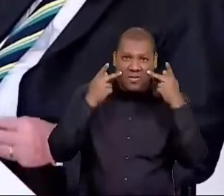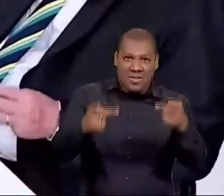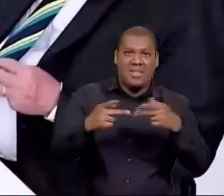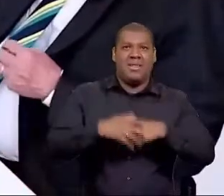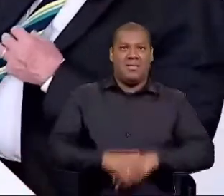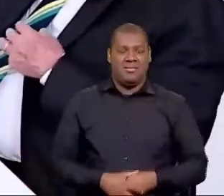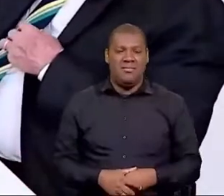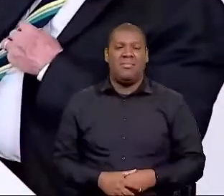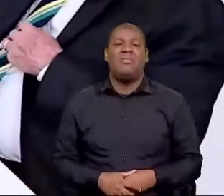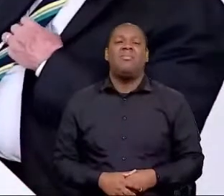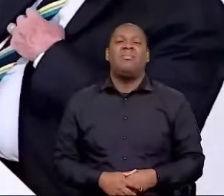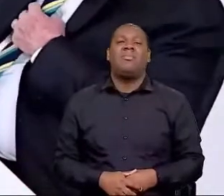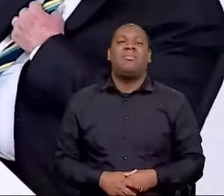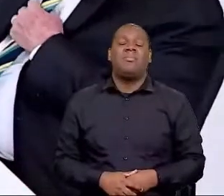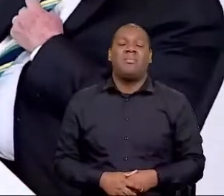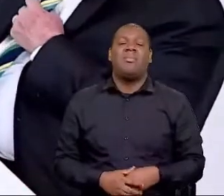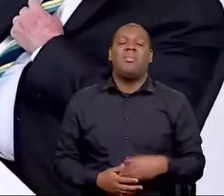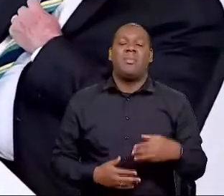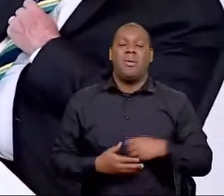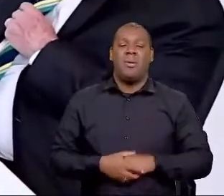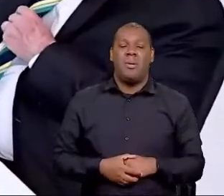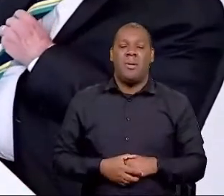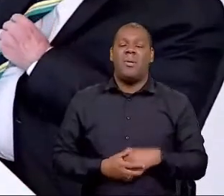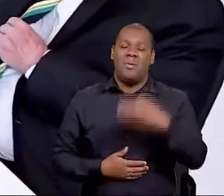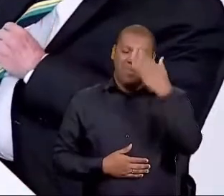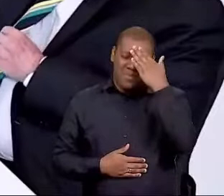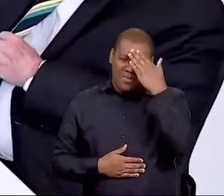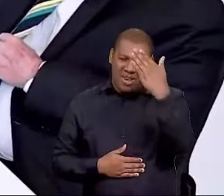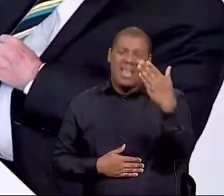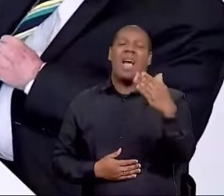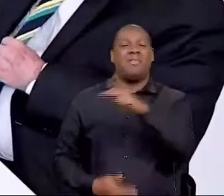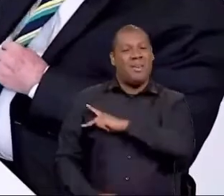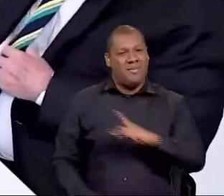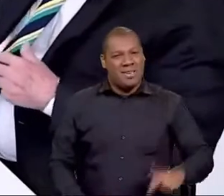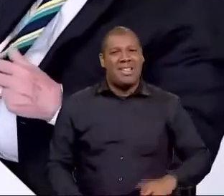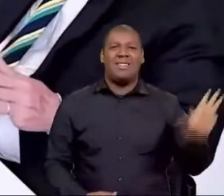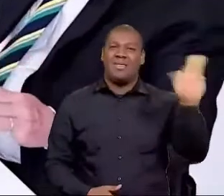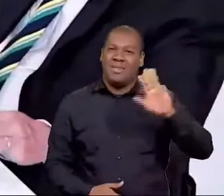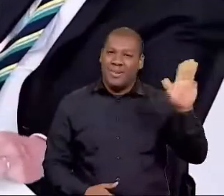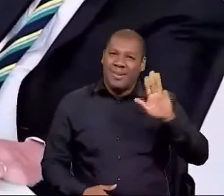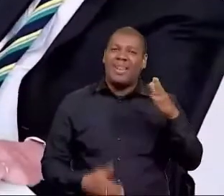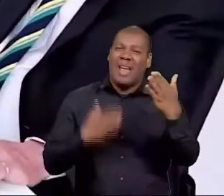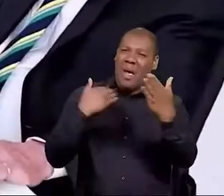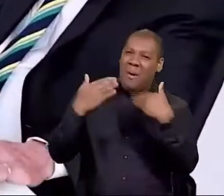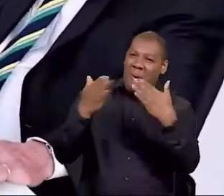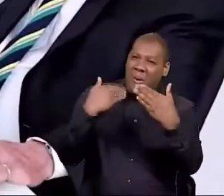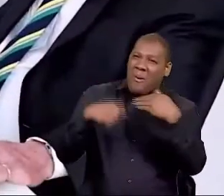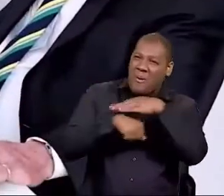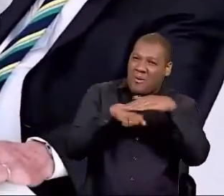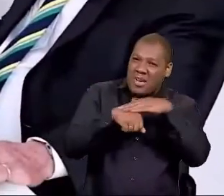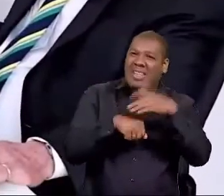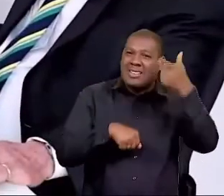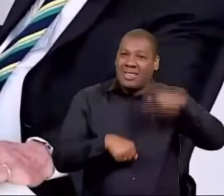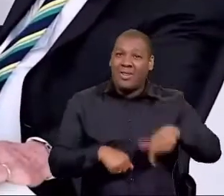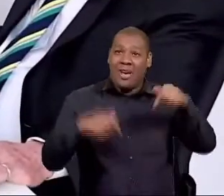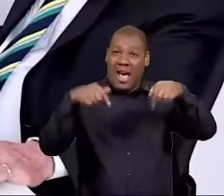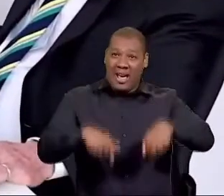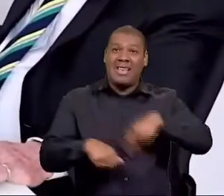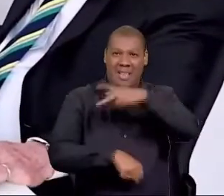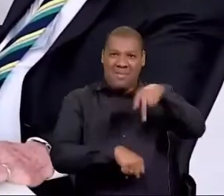Perdão, por essa conversa, mais uma, né? Aqui de Bruxelas, o senhor ainda tem muitos encontros agora à tarde,